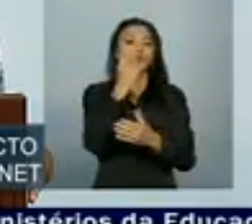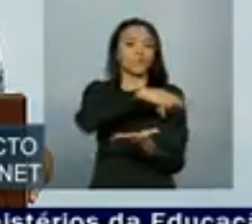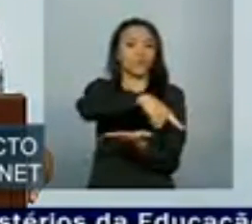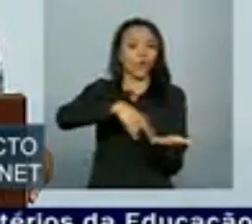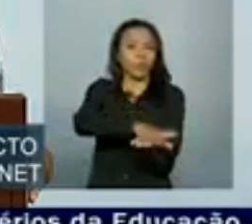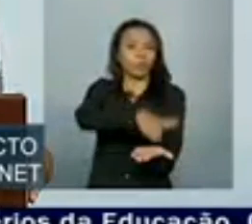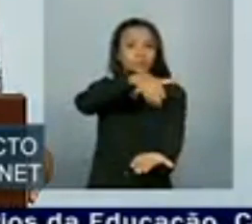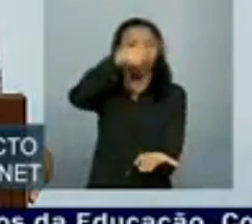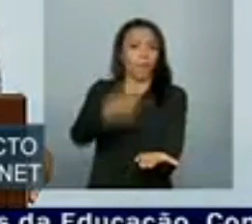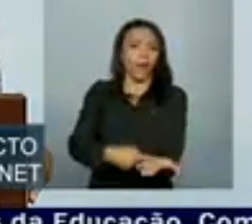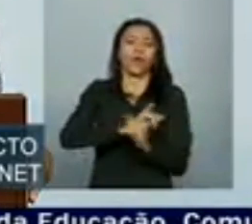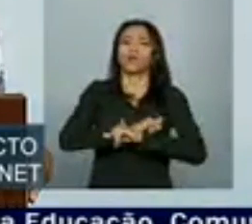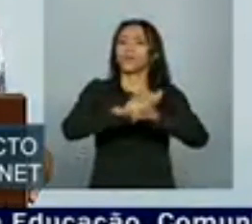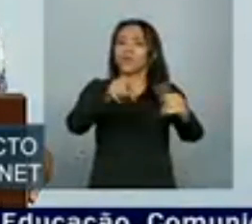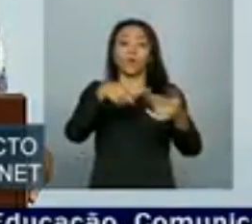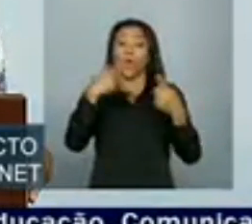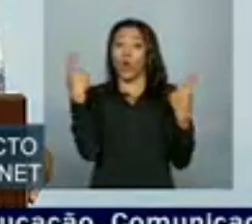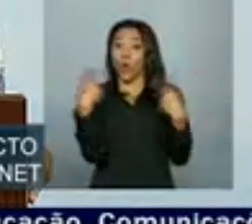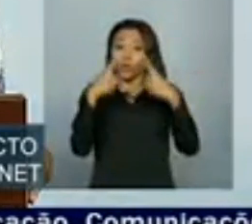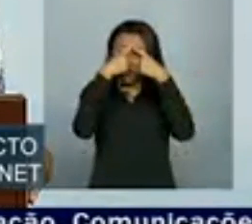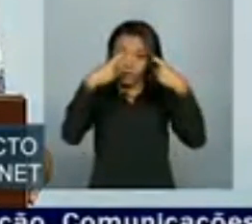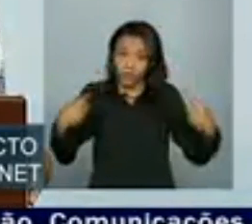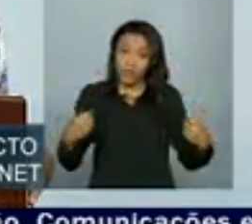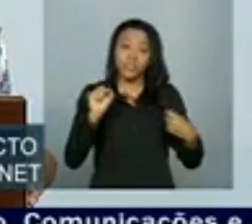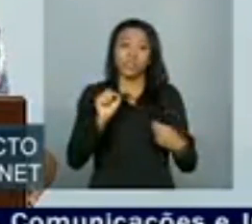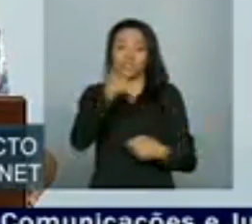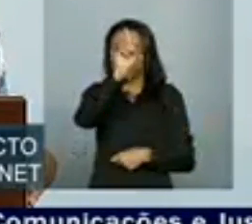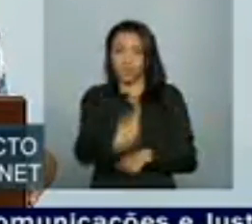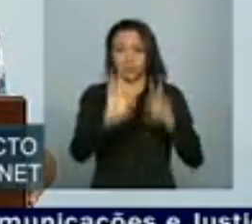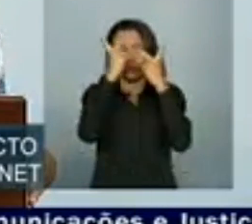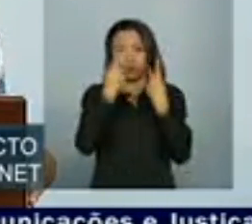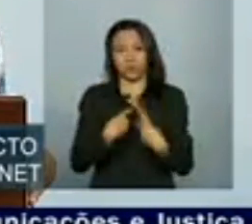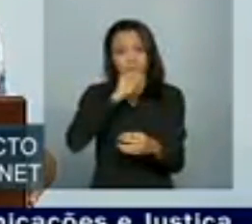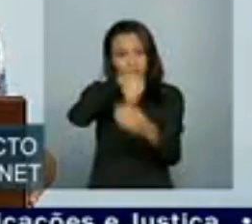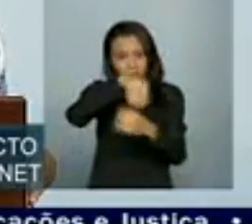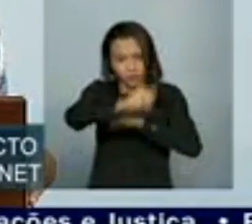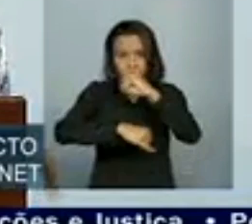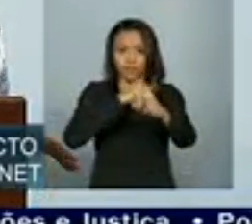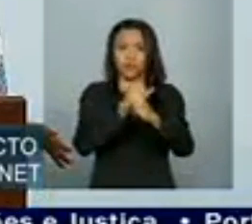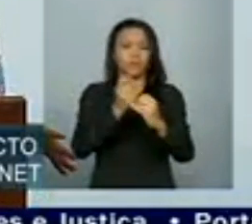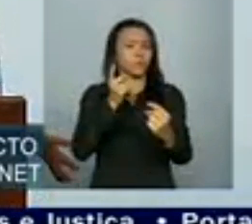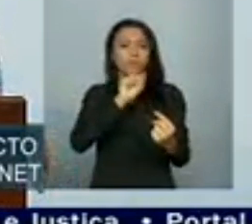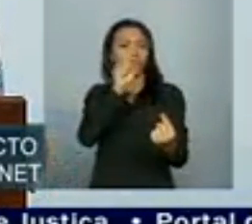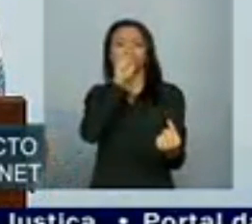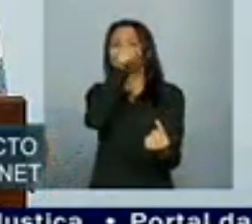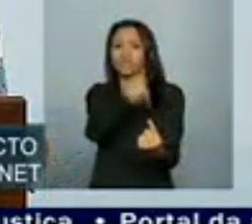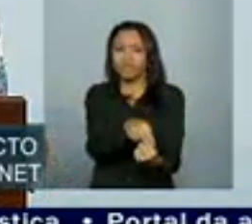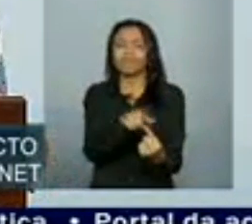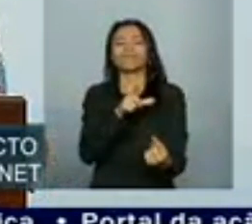Nacional de Enfrentamento às Violações de Direitos Humanos na Internet, que tem um